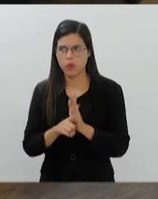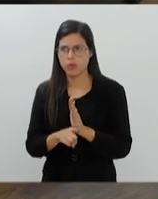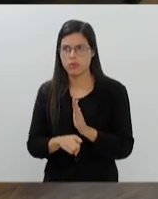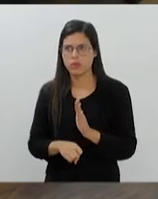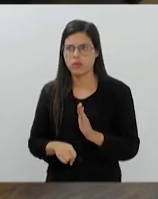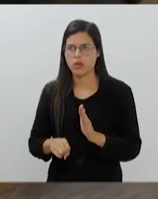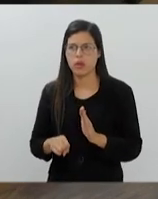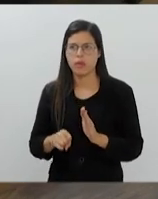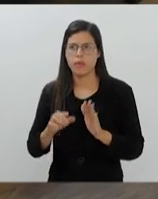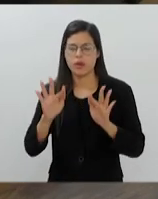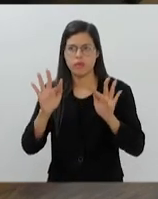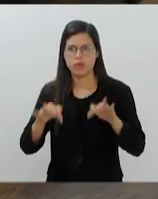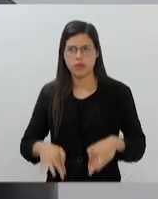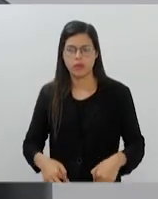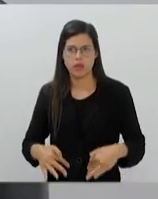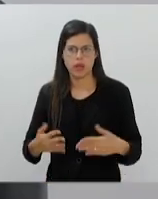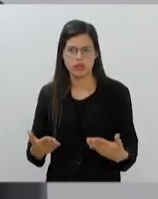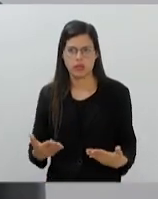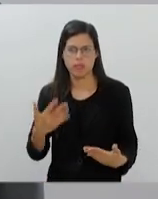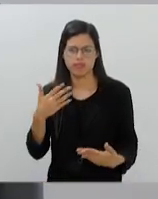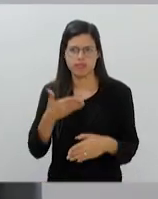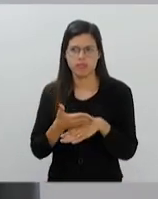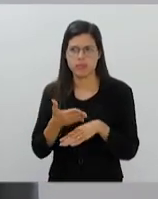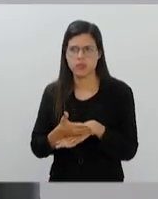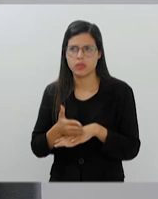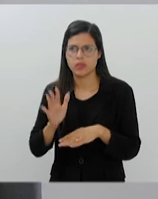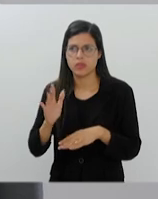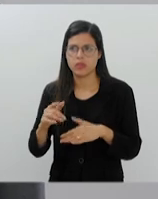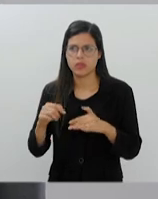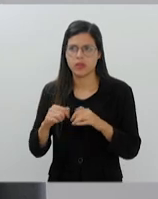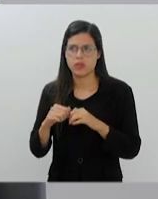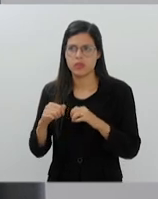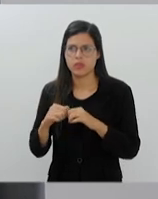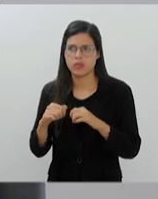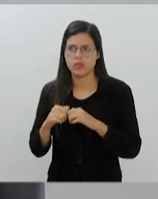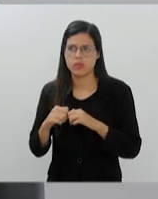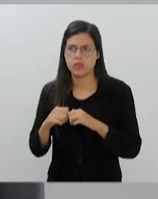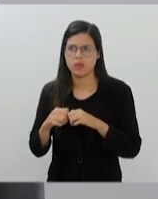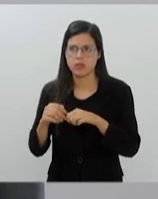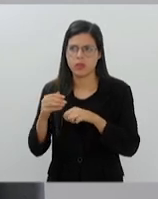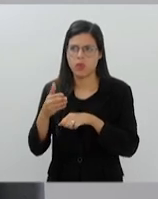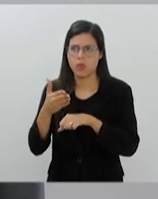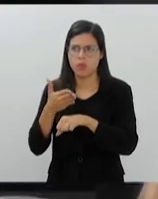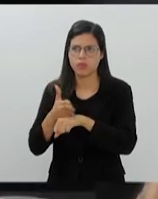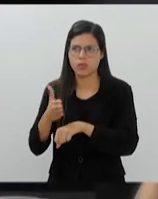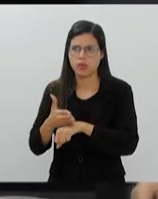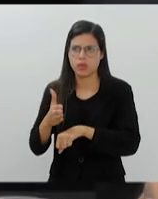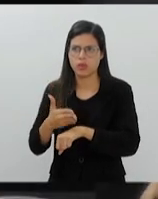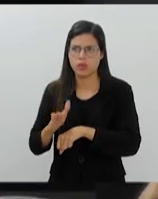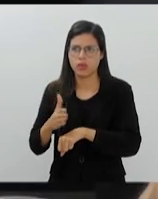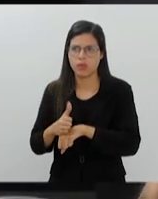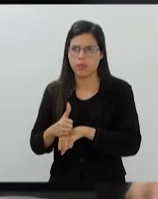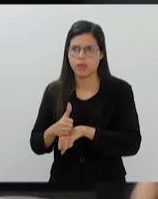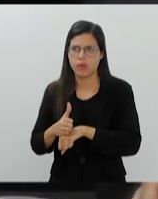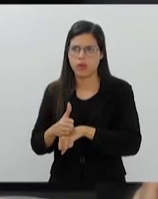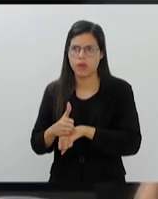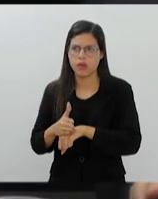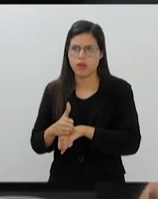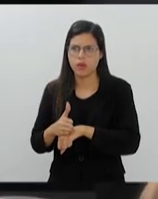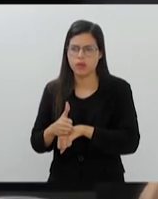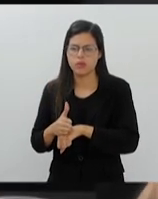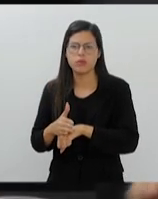nesse sentido aqui a senhora fez alguma preparação de Mia Training para esse evento aqui hoje não conversei com os